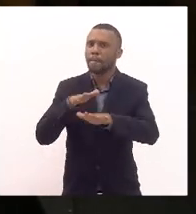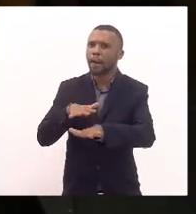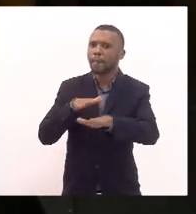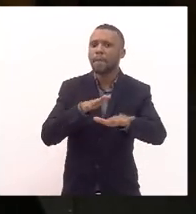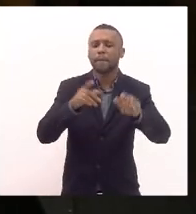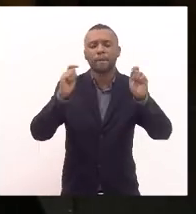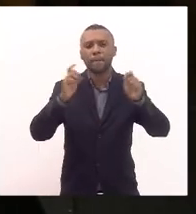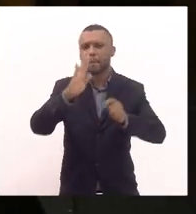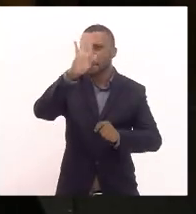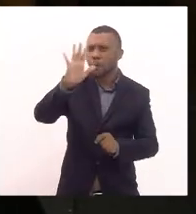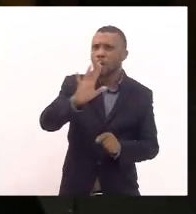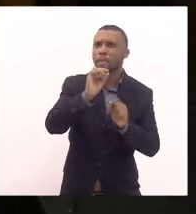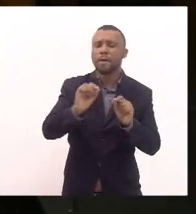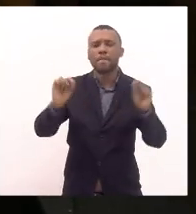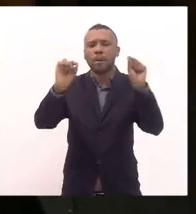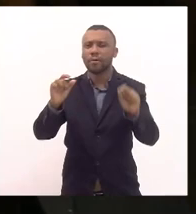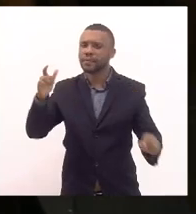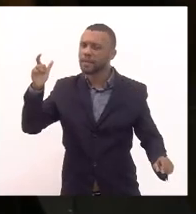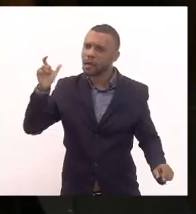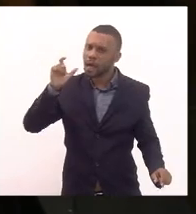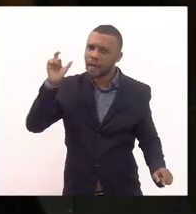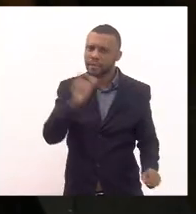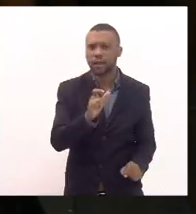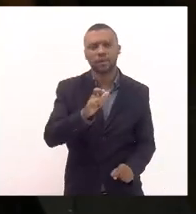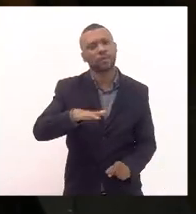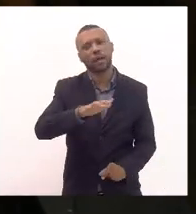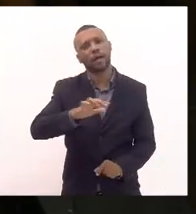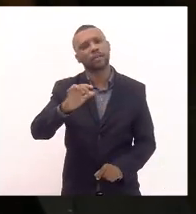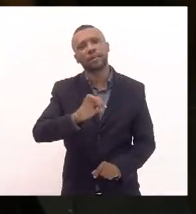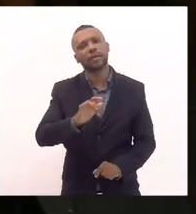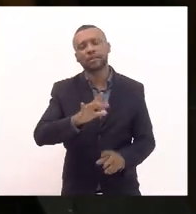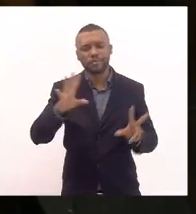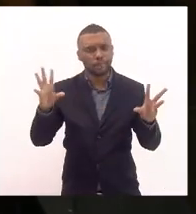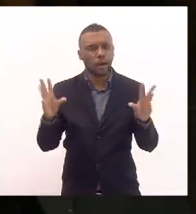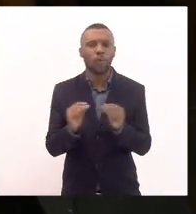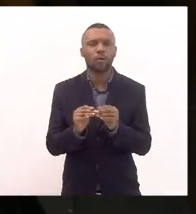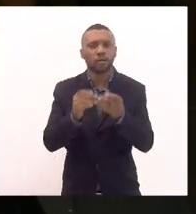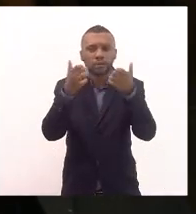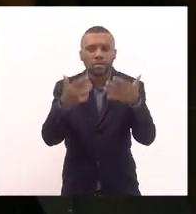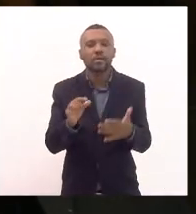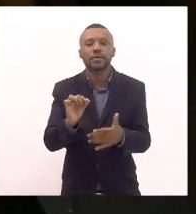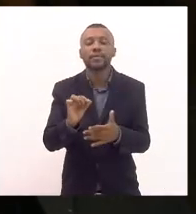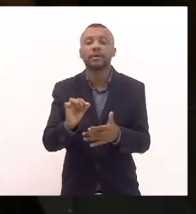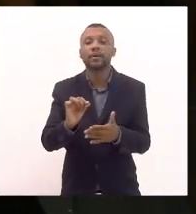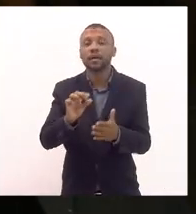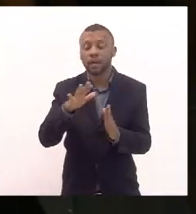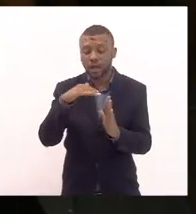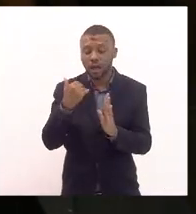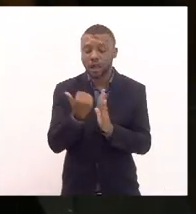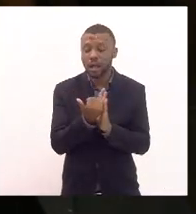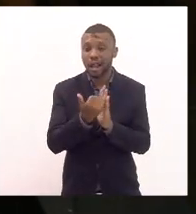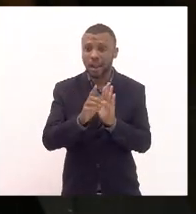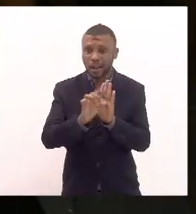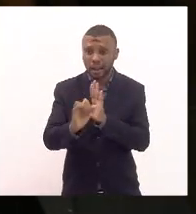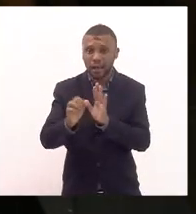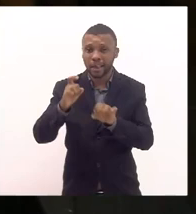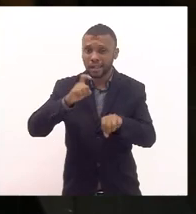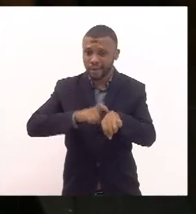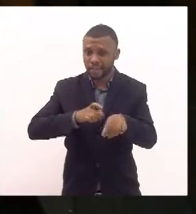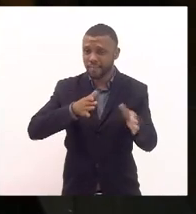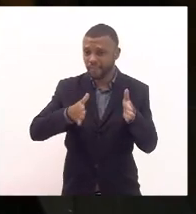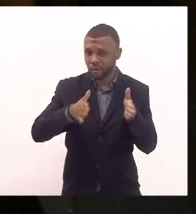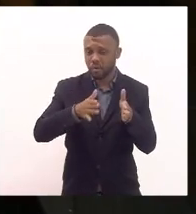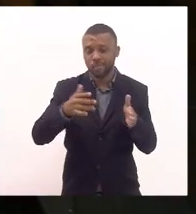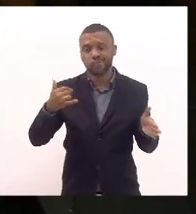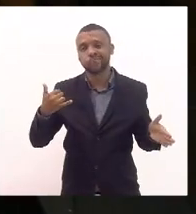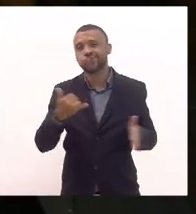Janeiro no Brasil contra mais esse ataque a ciência brasileira e dizer deputada Célia para concluir que é um descumprimento da lei em vigor Desde o ano